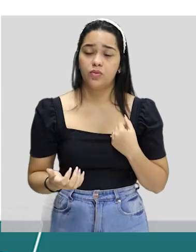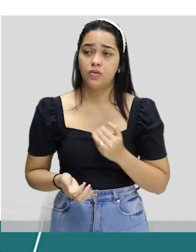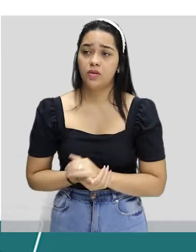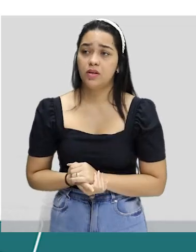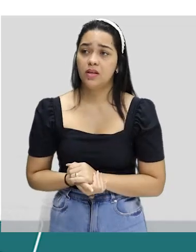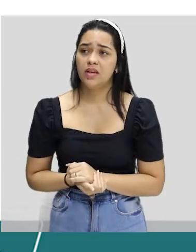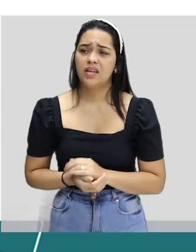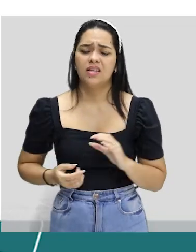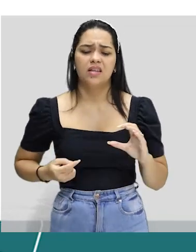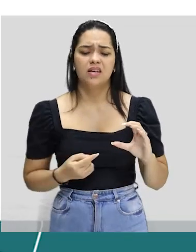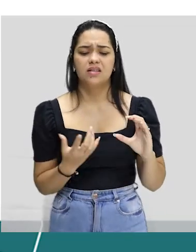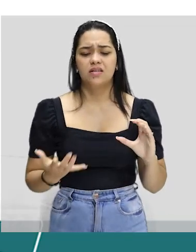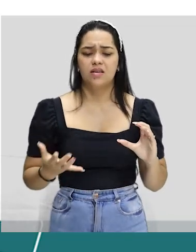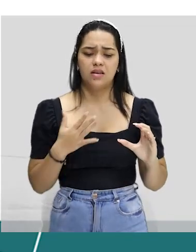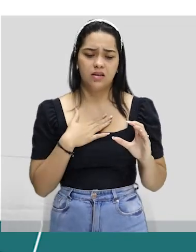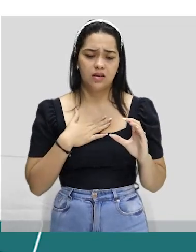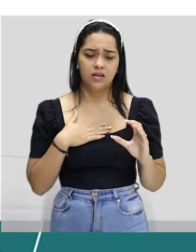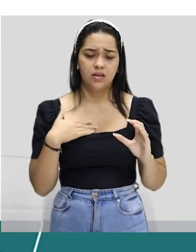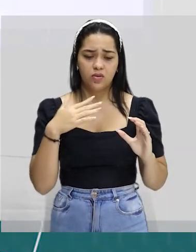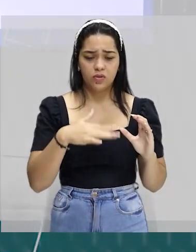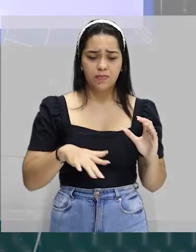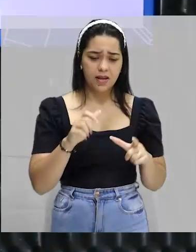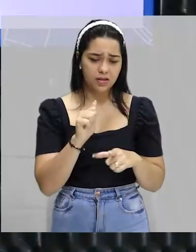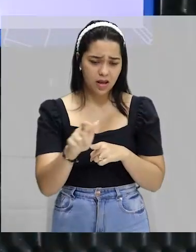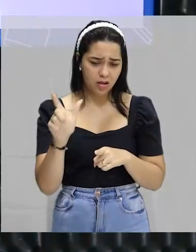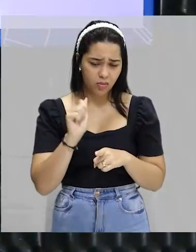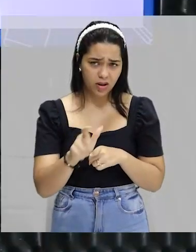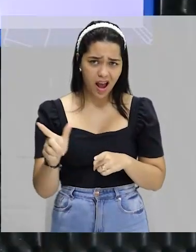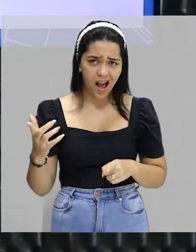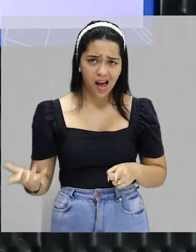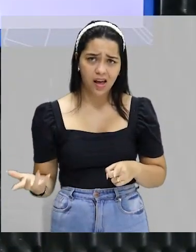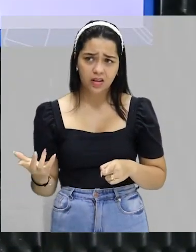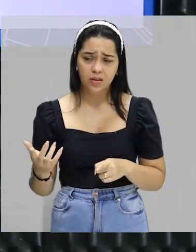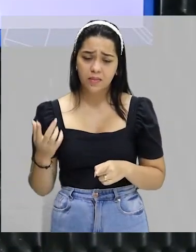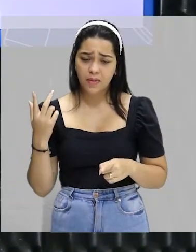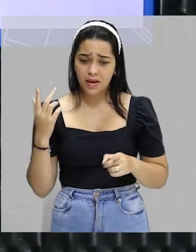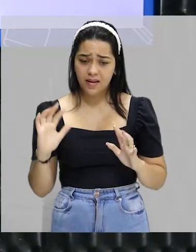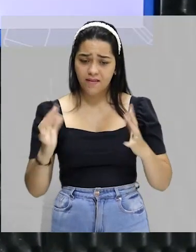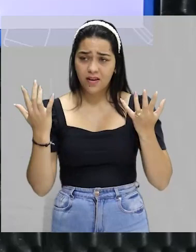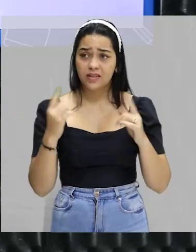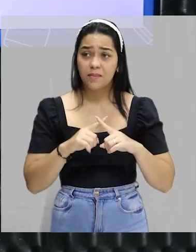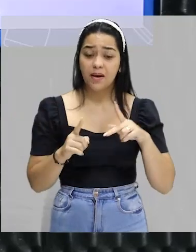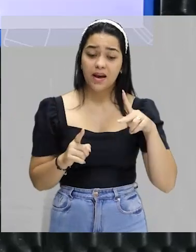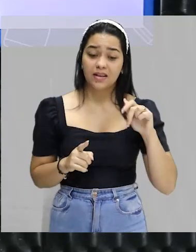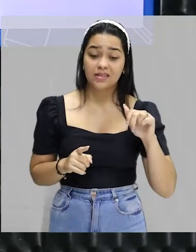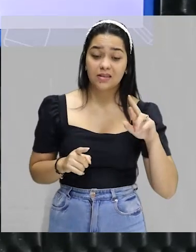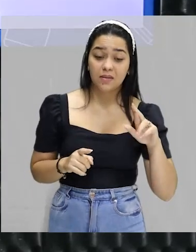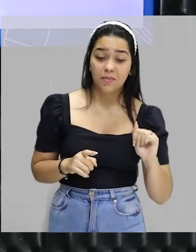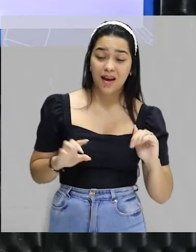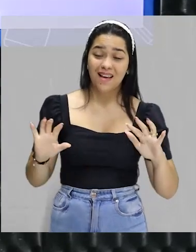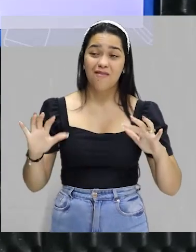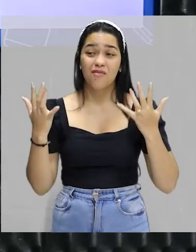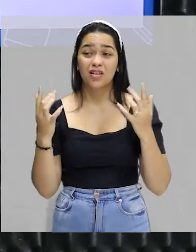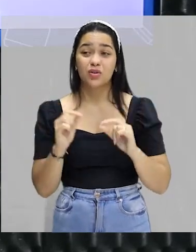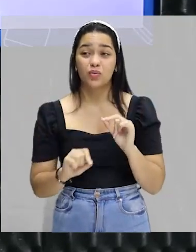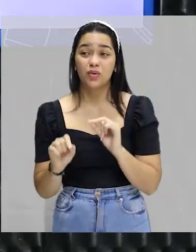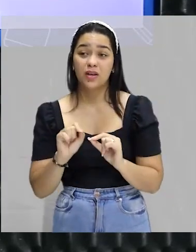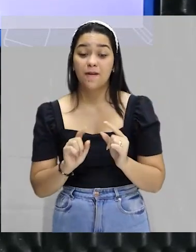Cacau, e a letra C? Eu não tenho aqui foi alugado? Tem. Para a festa? Tem. Só que para a festa é